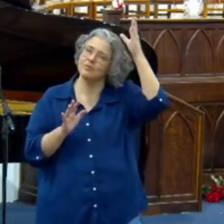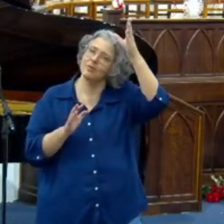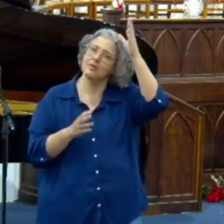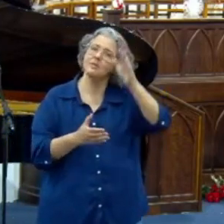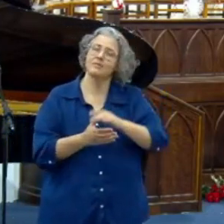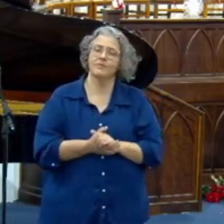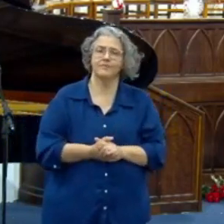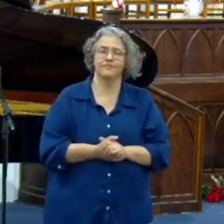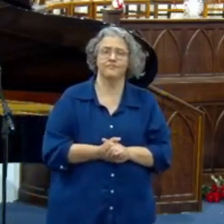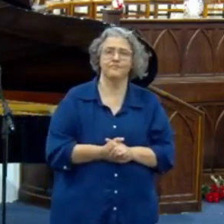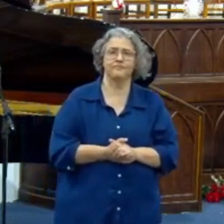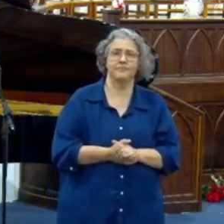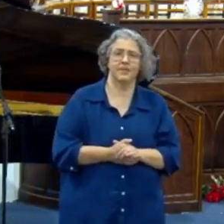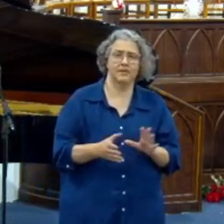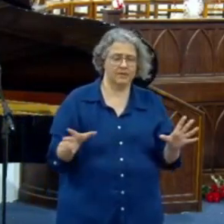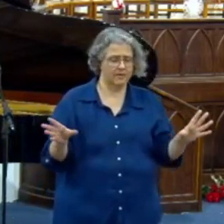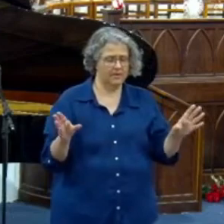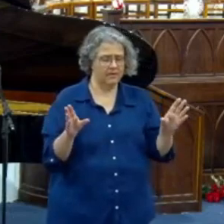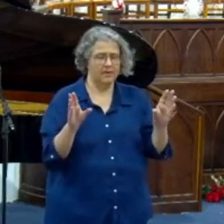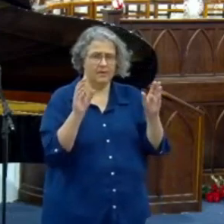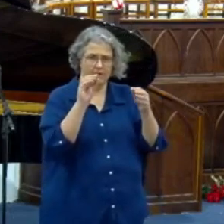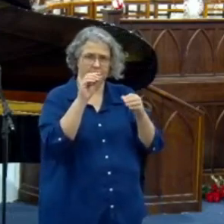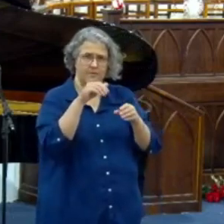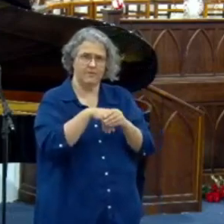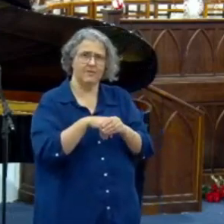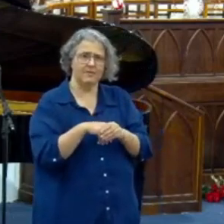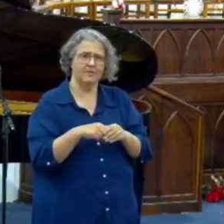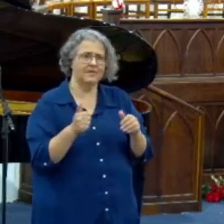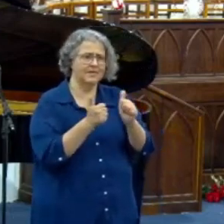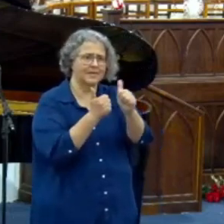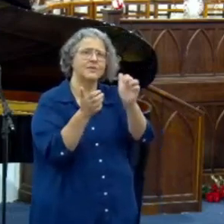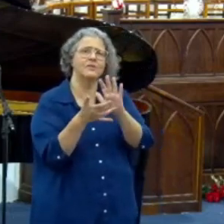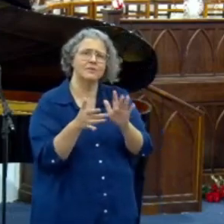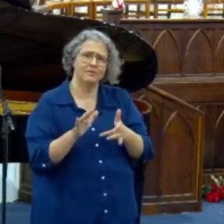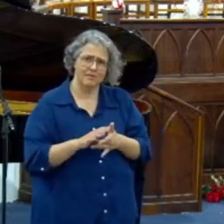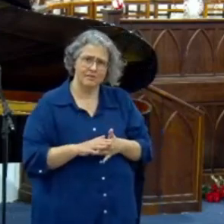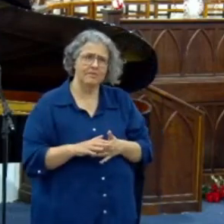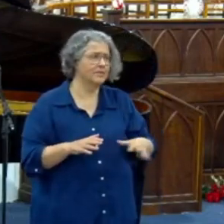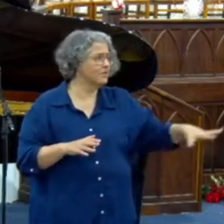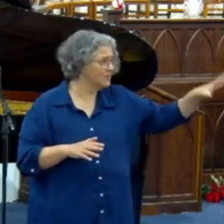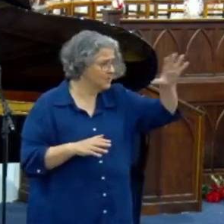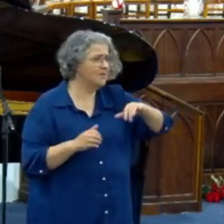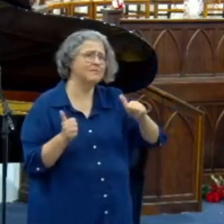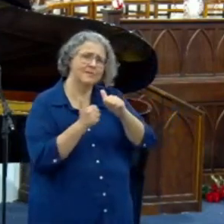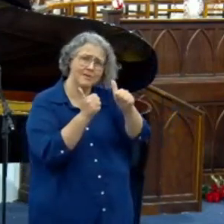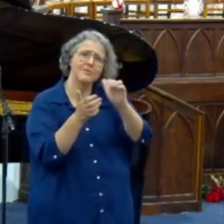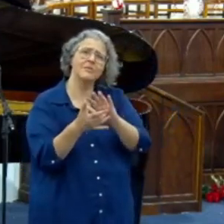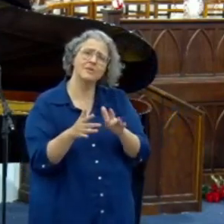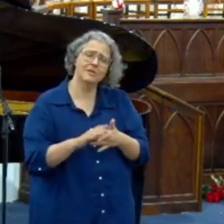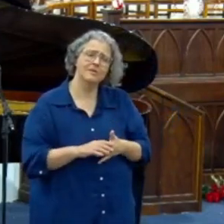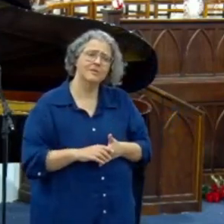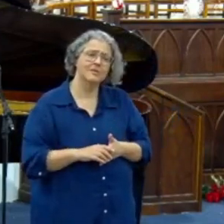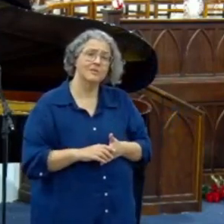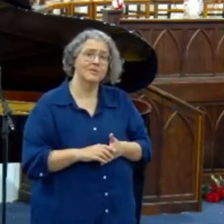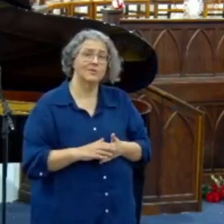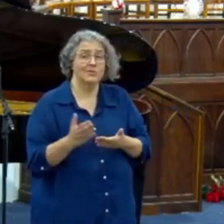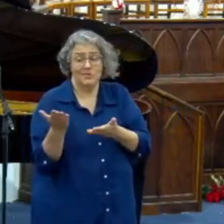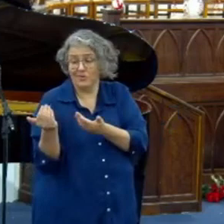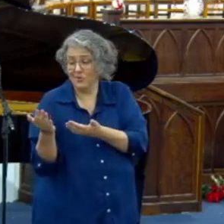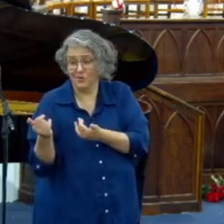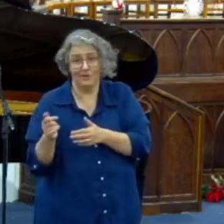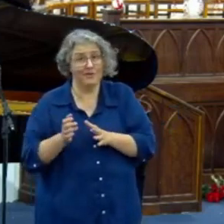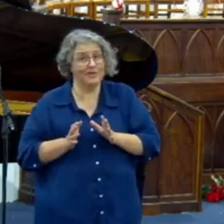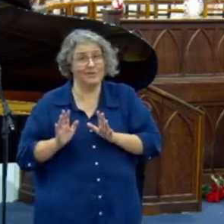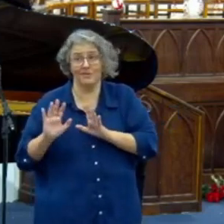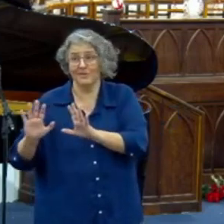eu finalizo dizendo, sigamos a Jesus, meus irmãos, sigamos a Jesus. O jovenzinho não seguiu